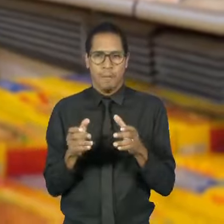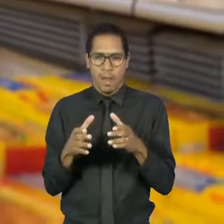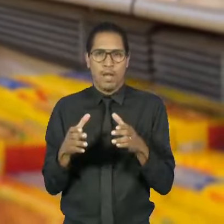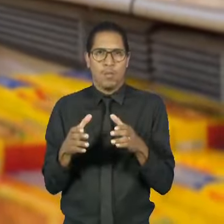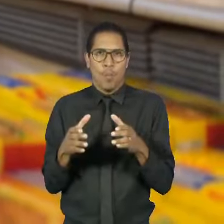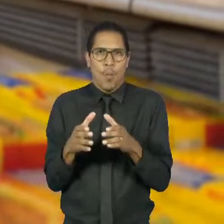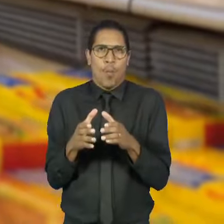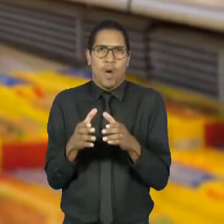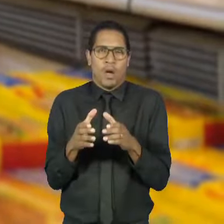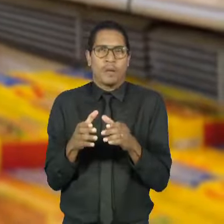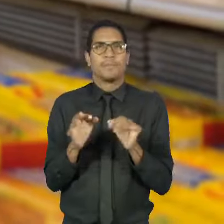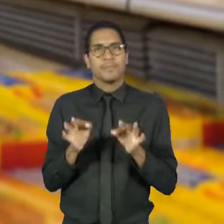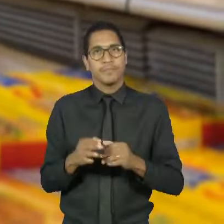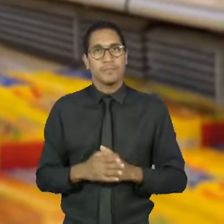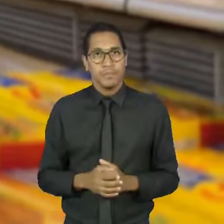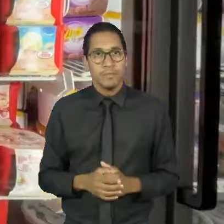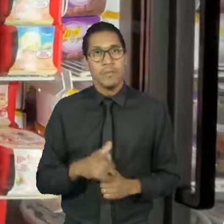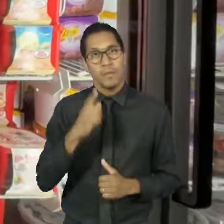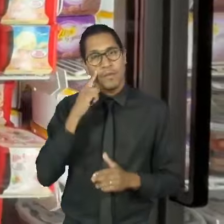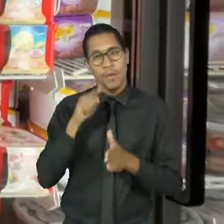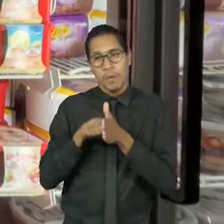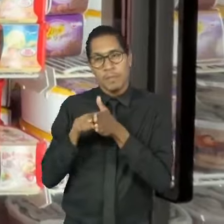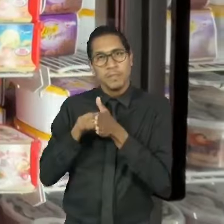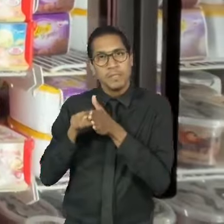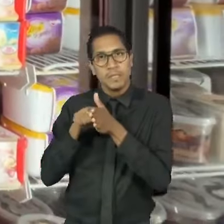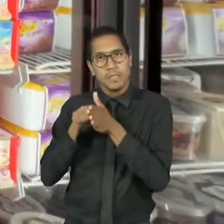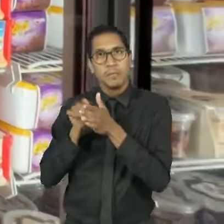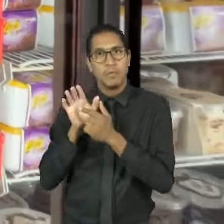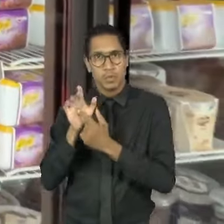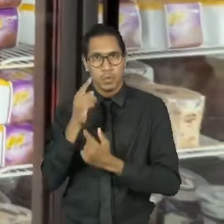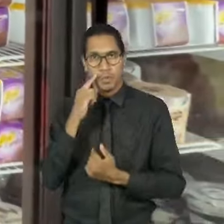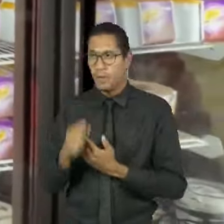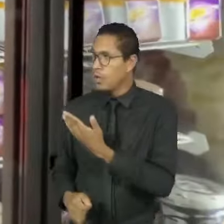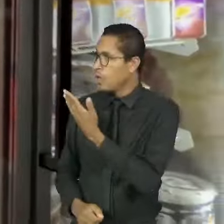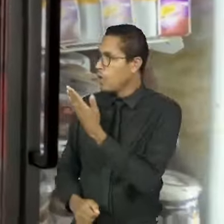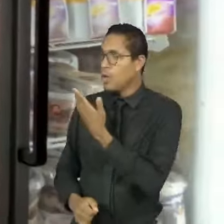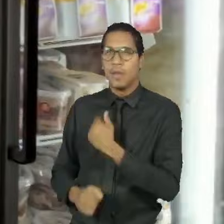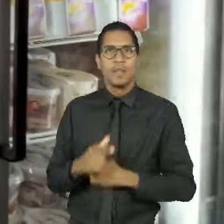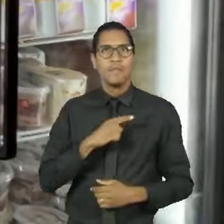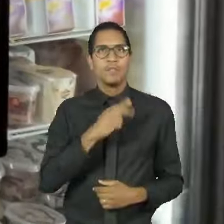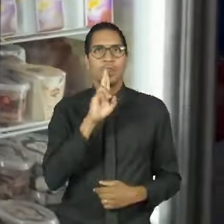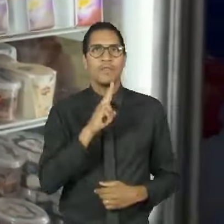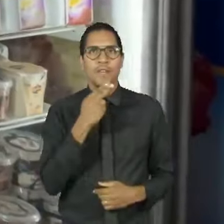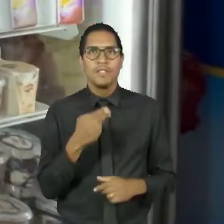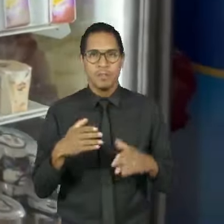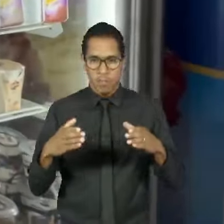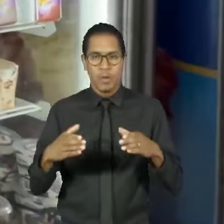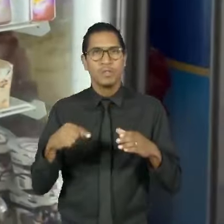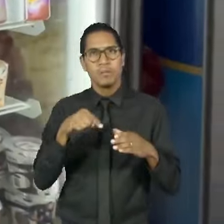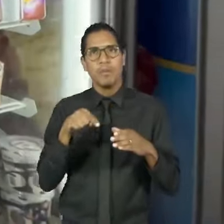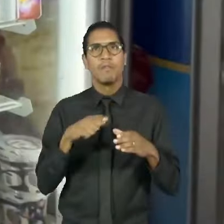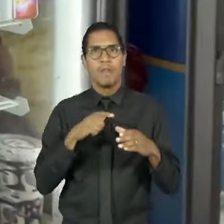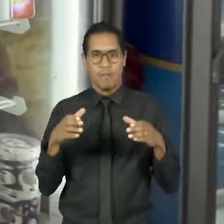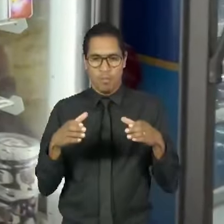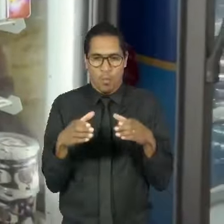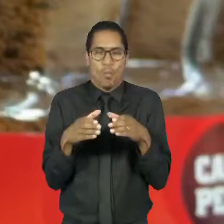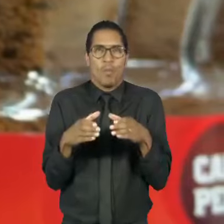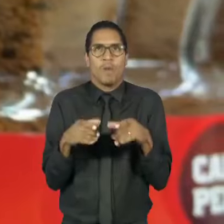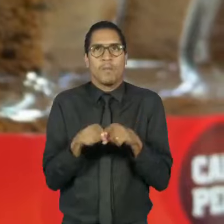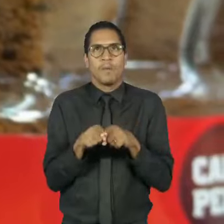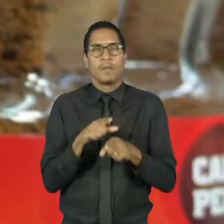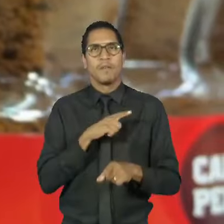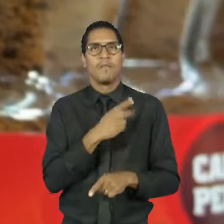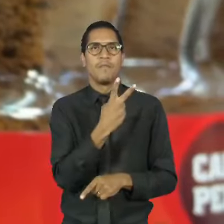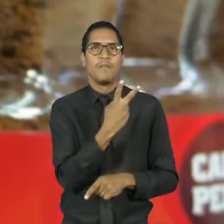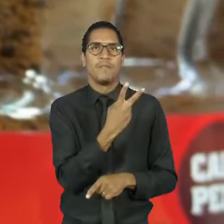levantamento feito pela consultoria cantar os sorvetes foram os produtos que sofreram a maior redução de 26% o